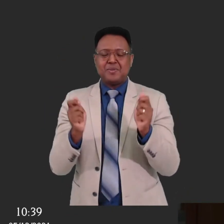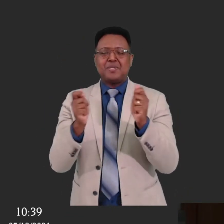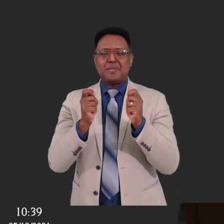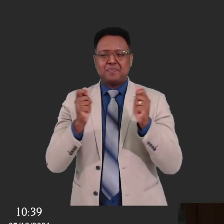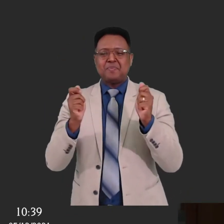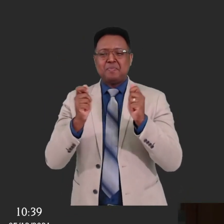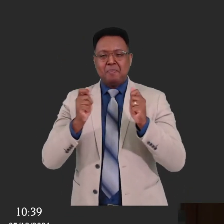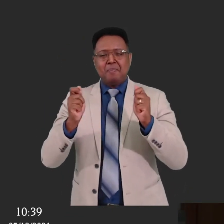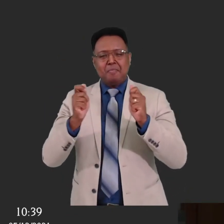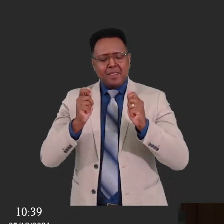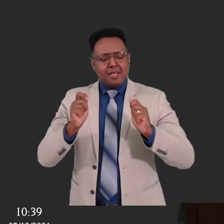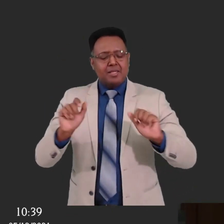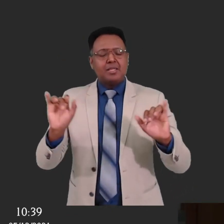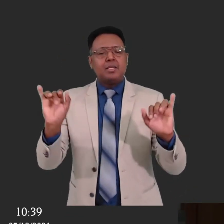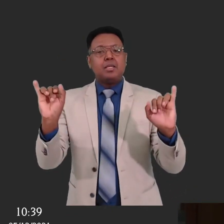Queridos irmãos,